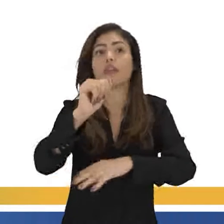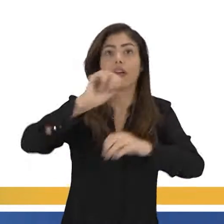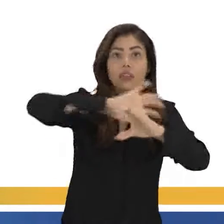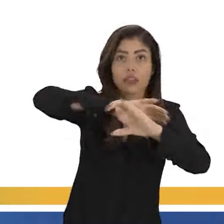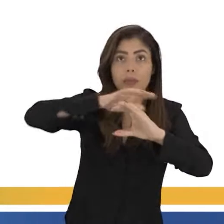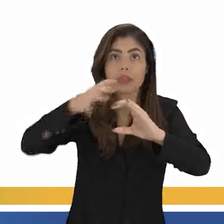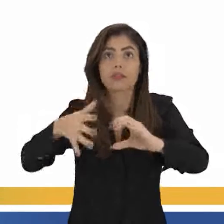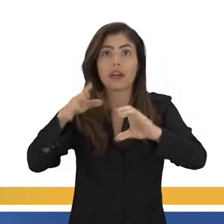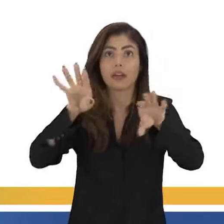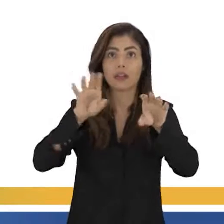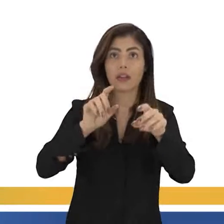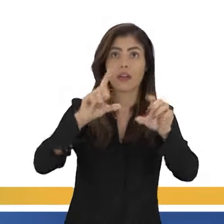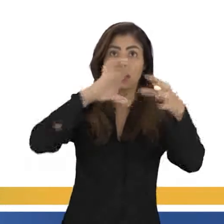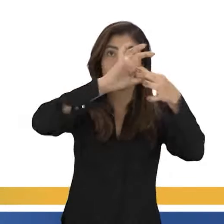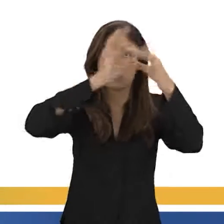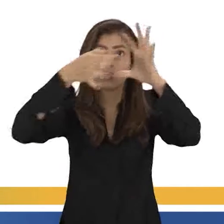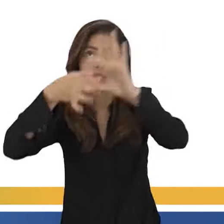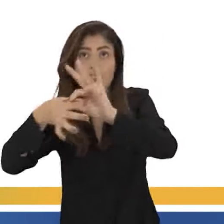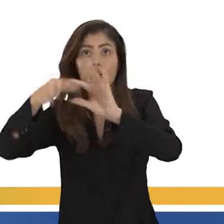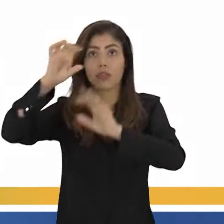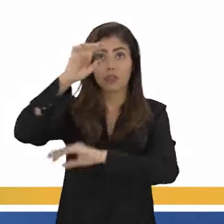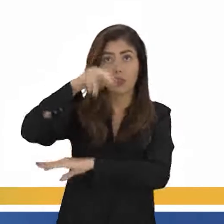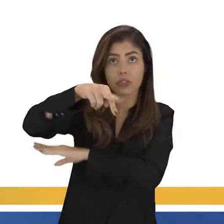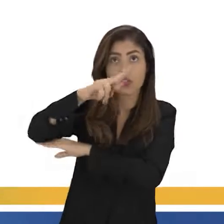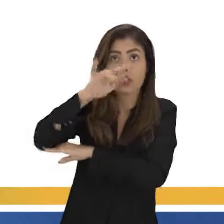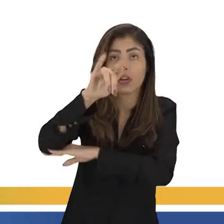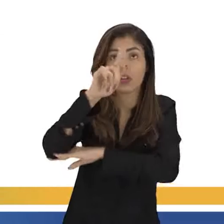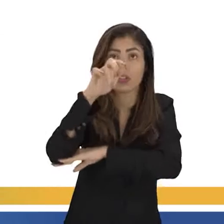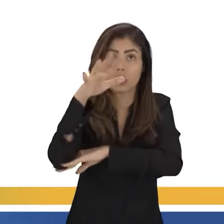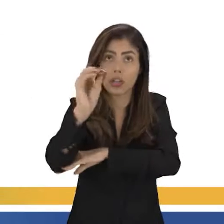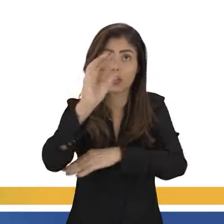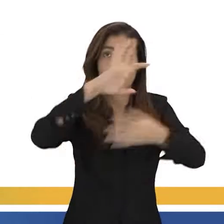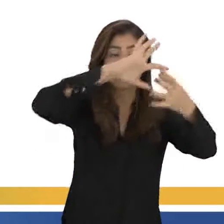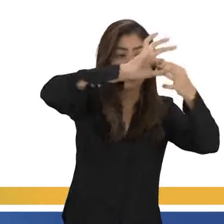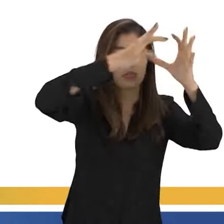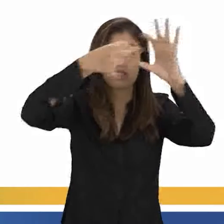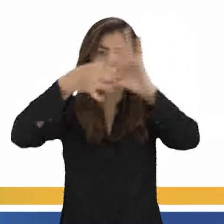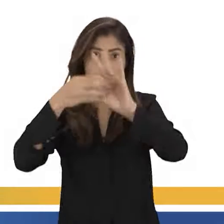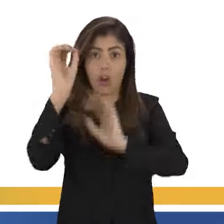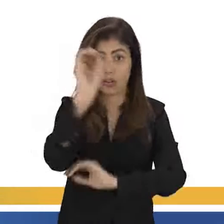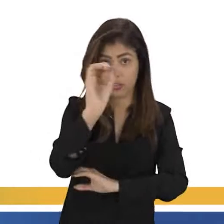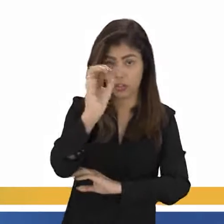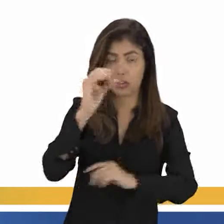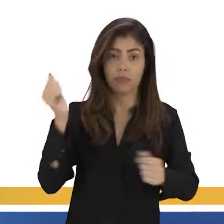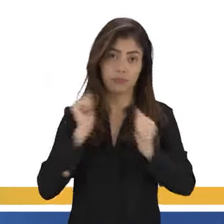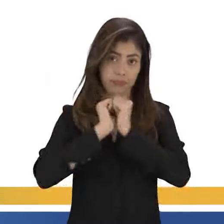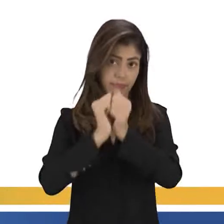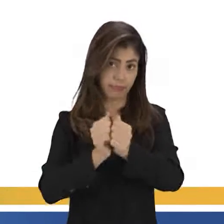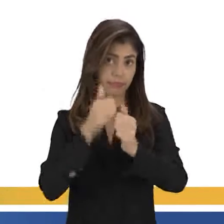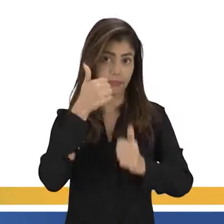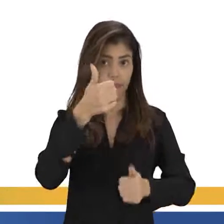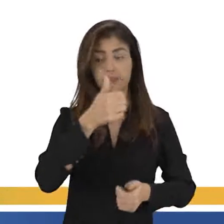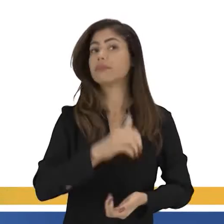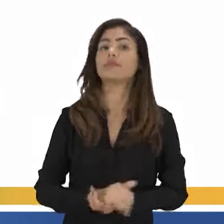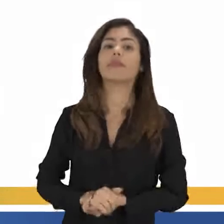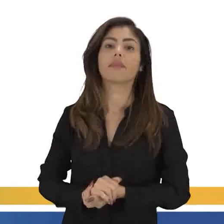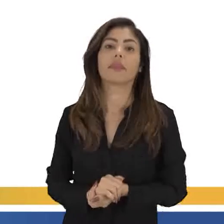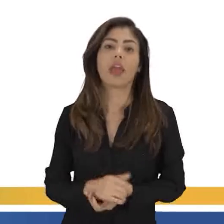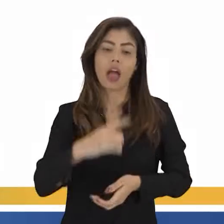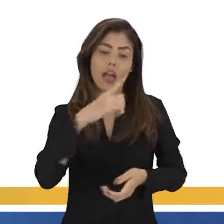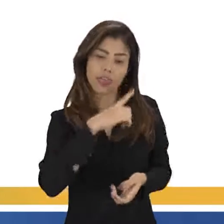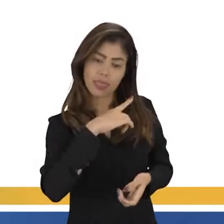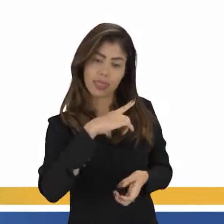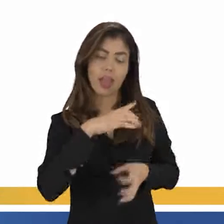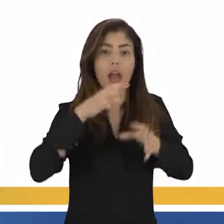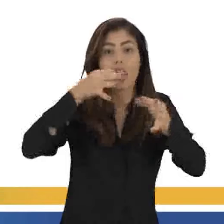a atmosfera, certo? Que é o ciclo de nitrogênio e oxigênio, certo? Então, esses